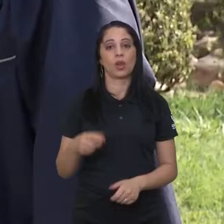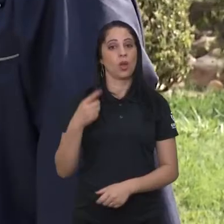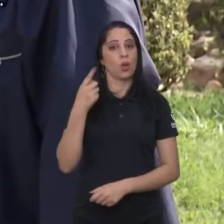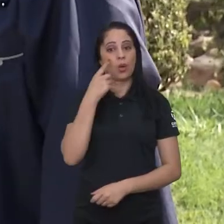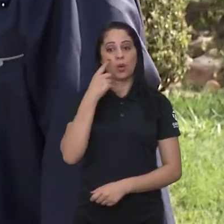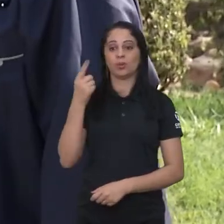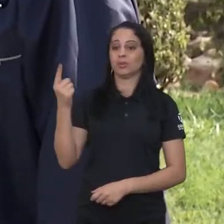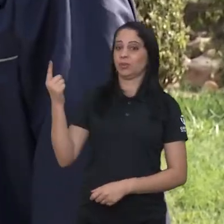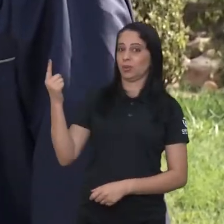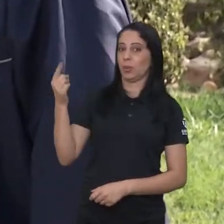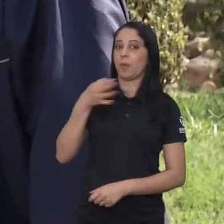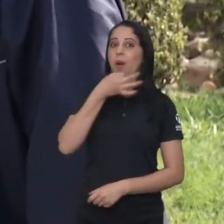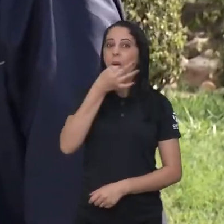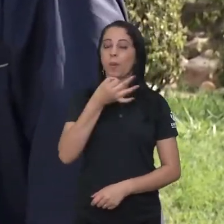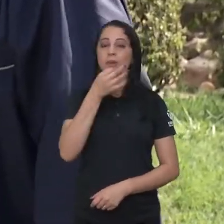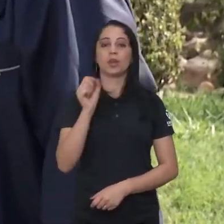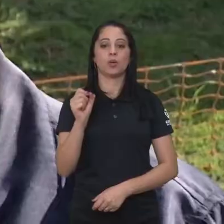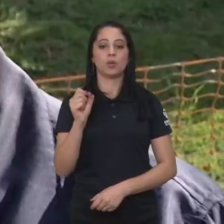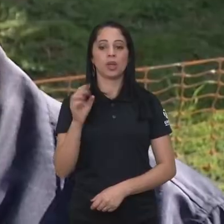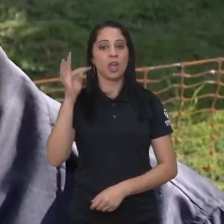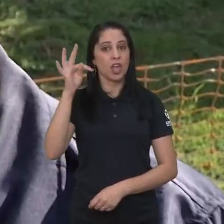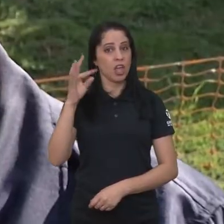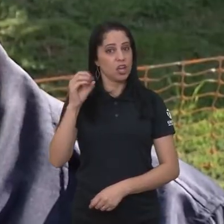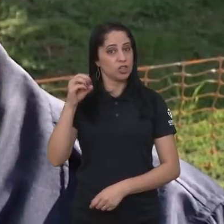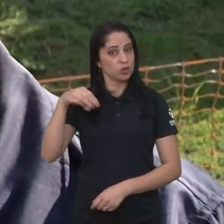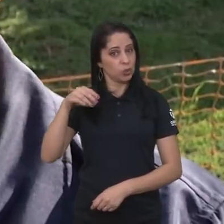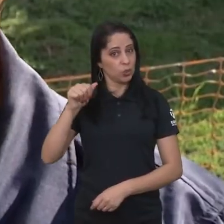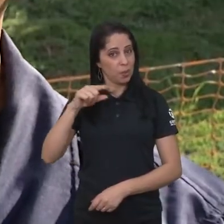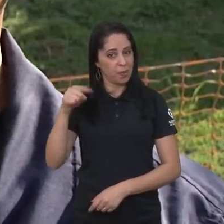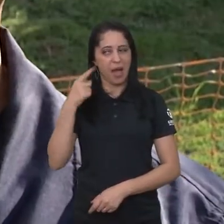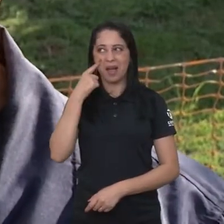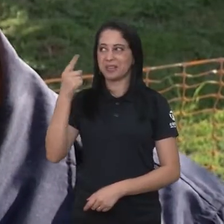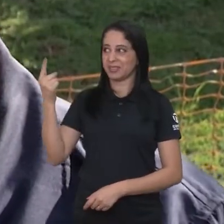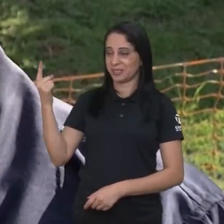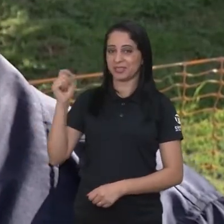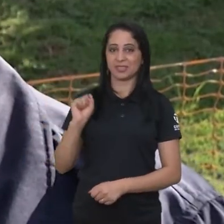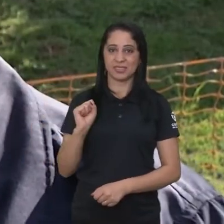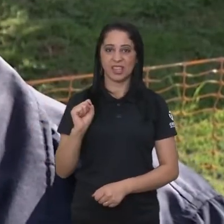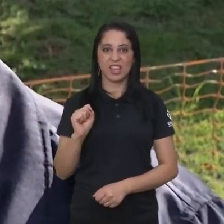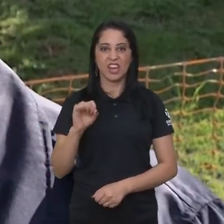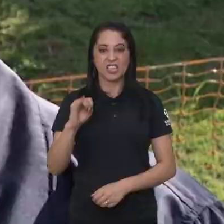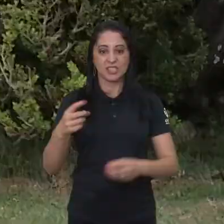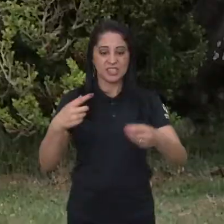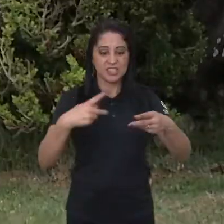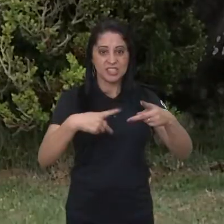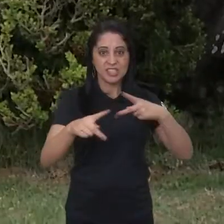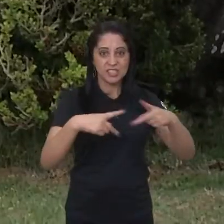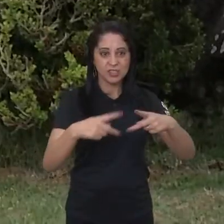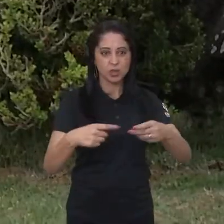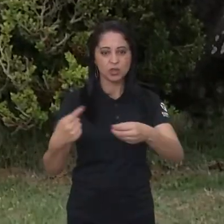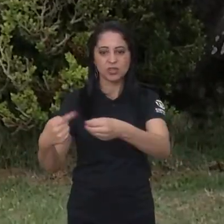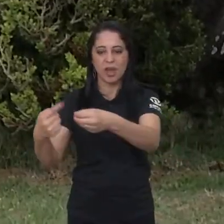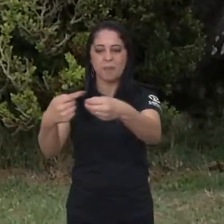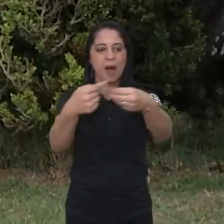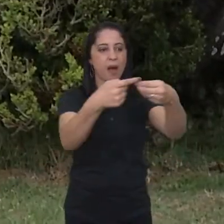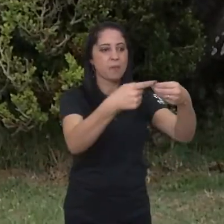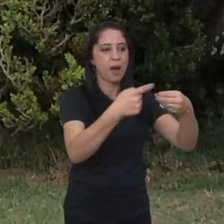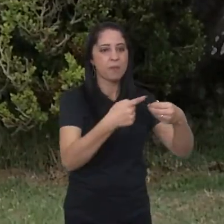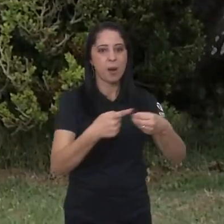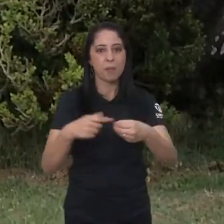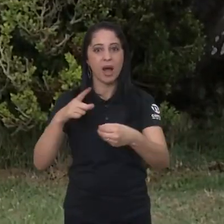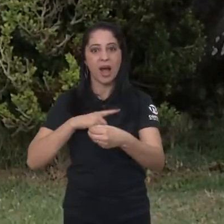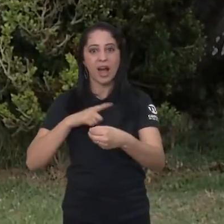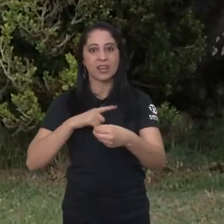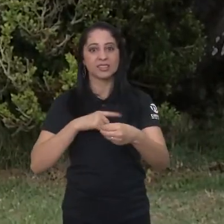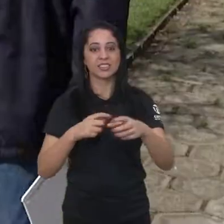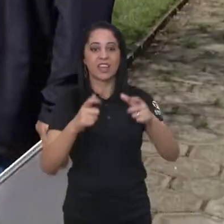Nobuyoshi Kazurayama, o popular Tomás, ter espaços na cidade que remetam ao Japão faz com que ele se sinta acolhido